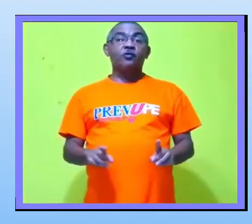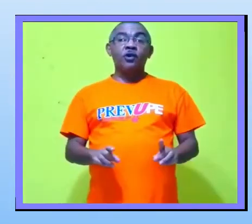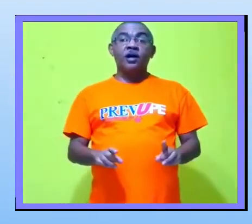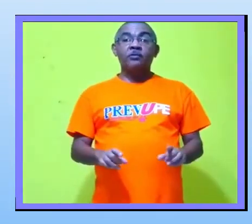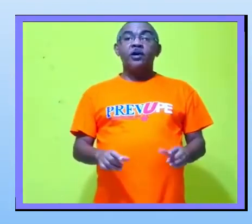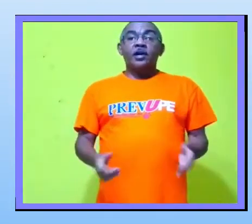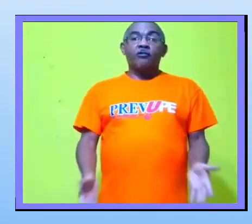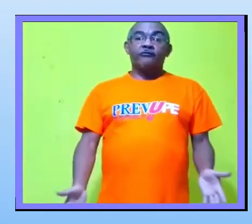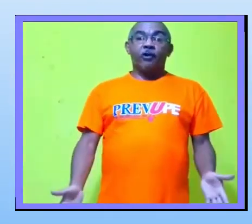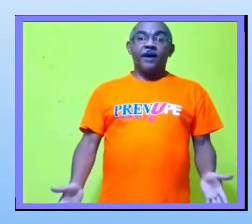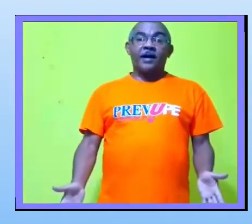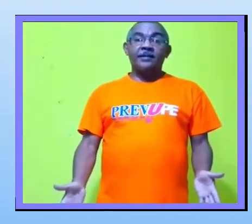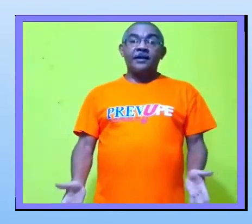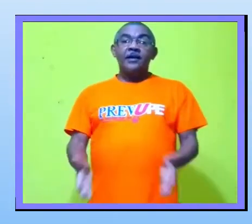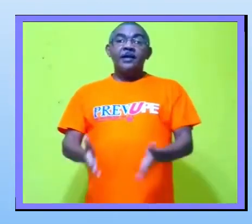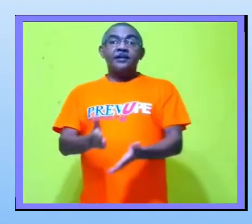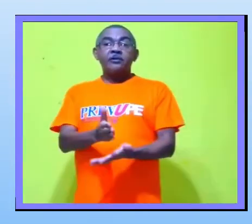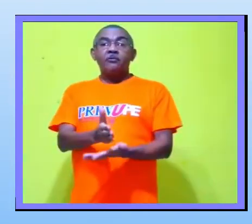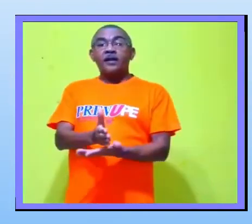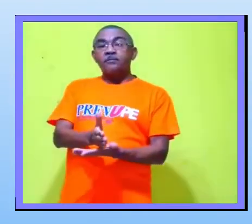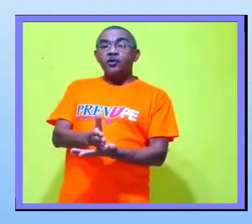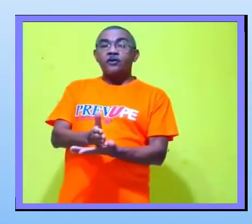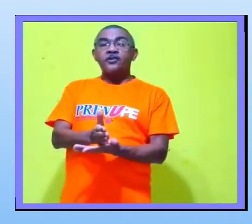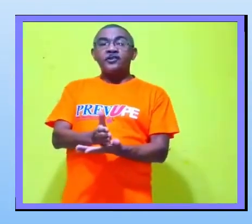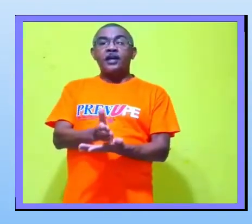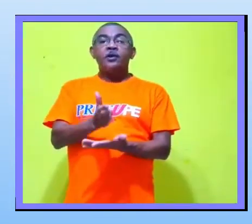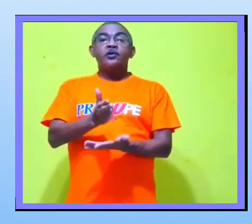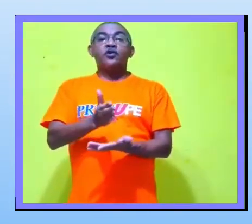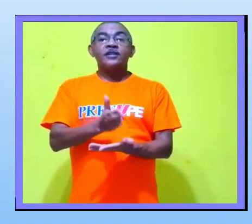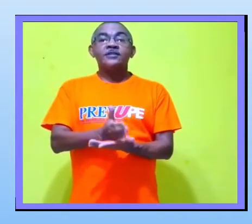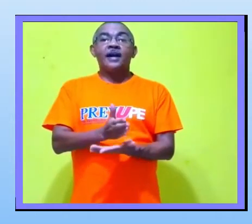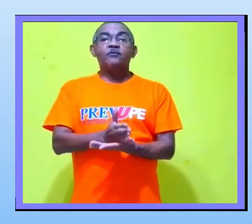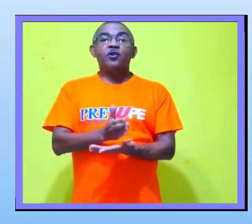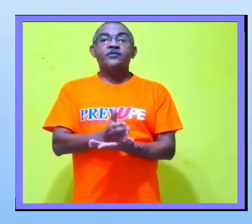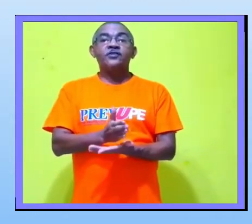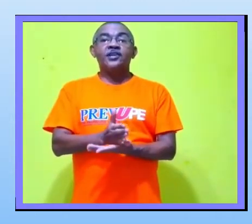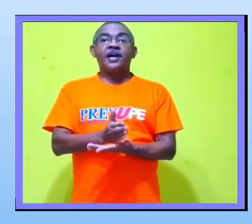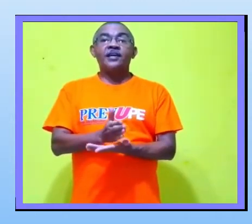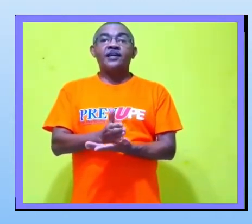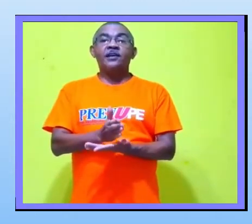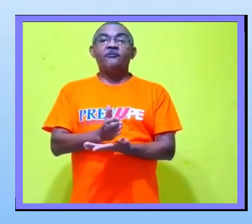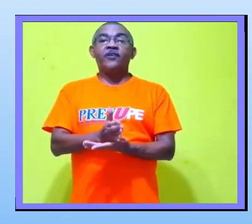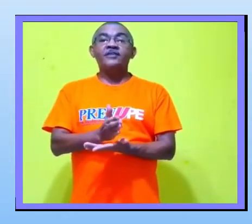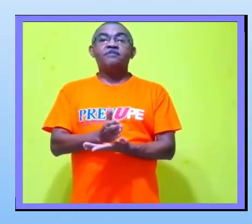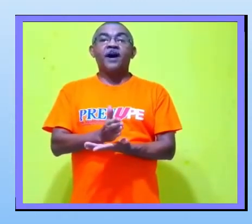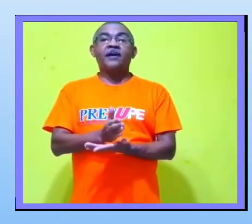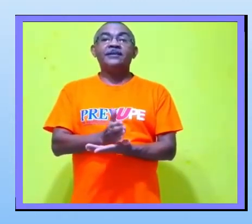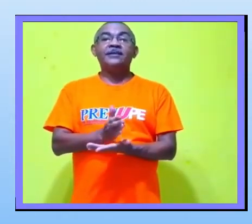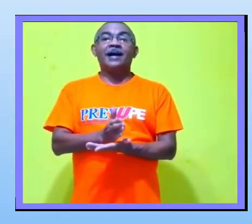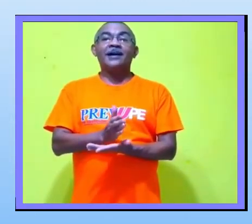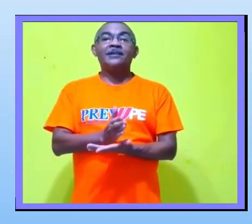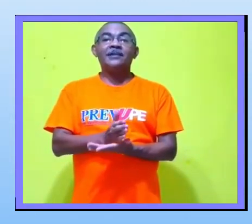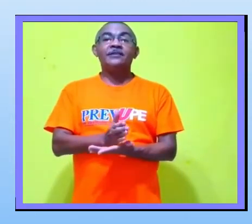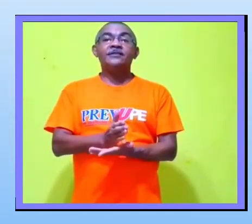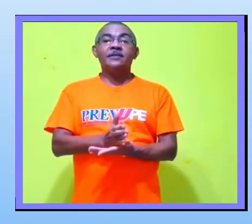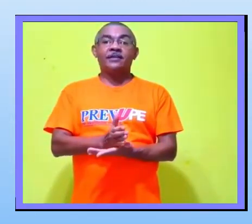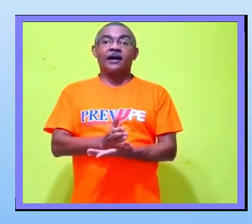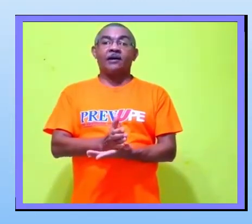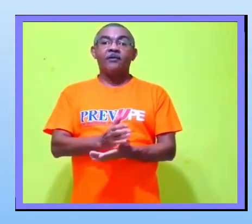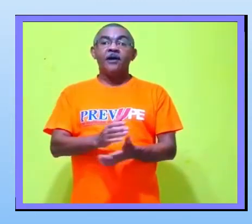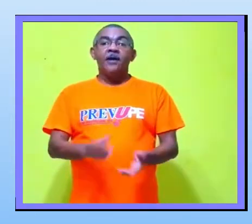hidrogênio circulando, que é o que forma a cadeia, e tem um átomo de oxigênio. Só que esse átomo de oxigênio aí ele não faz parte da